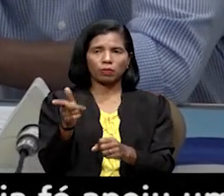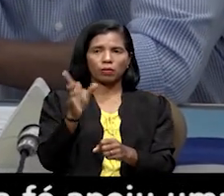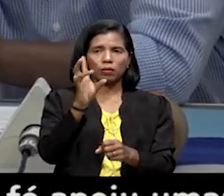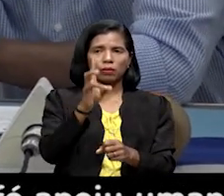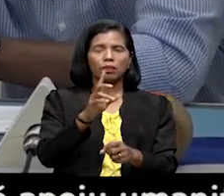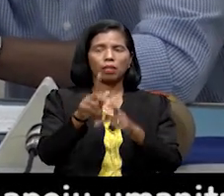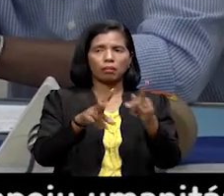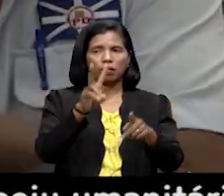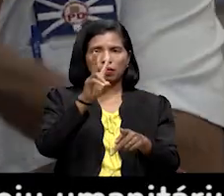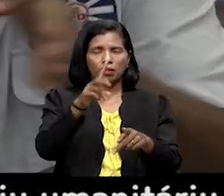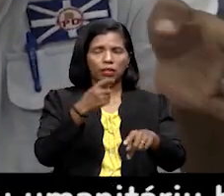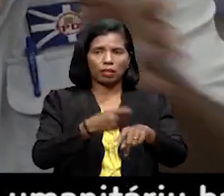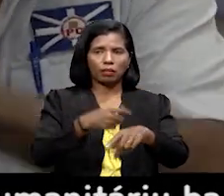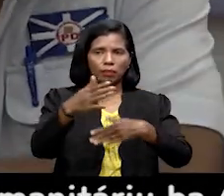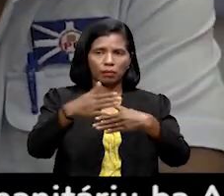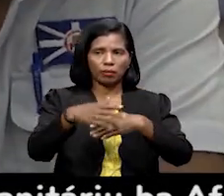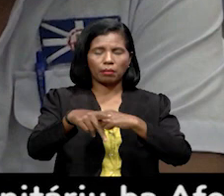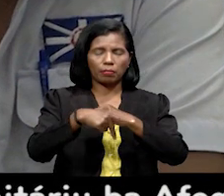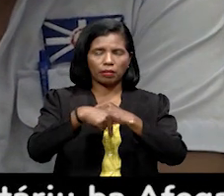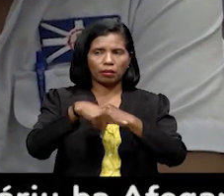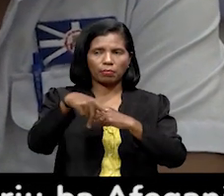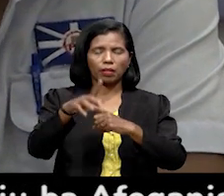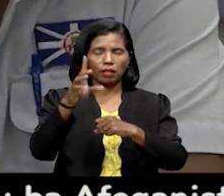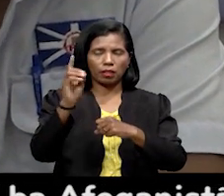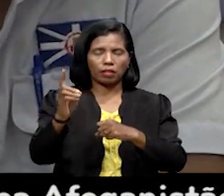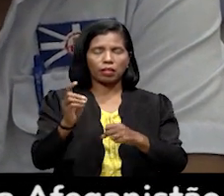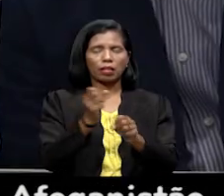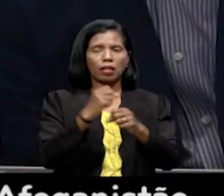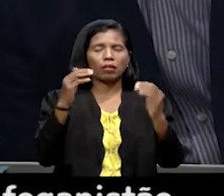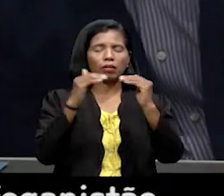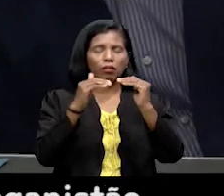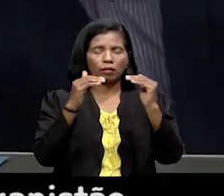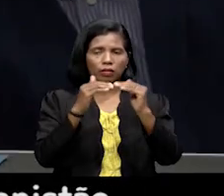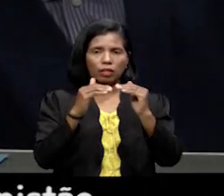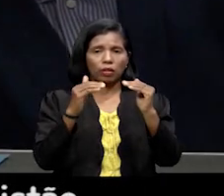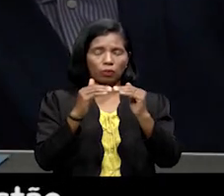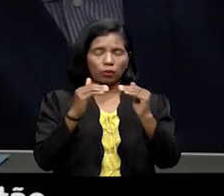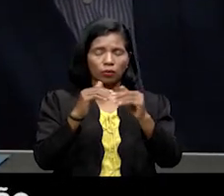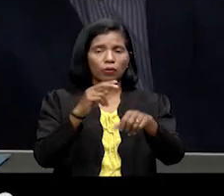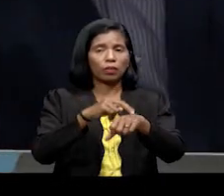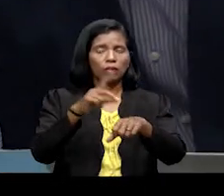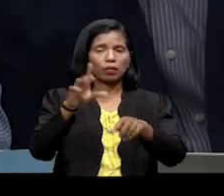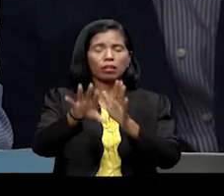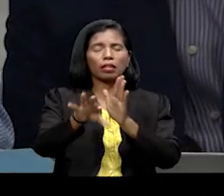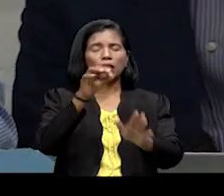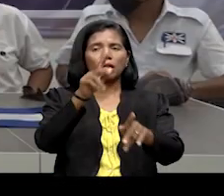INRUA HANESA IHA TEMPO BASIC PARTIDO DEMOKRATIKO SEIHILI YEMAIDAHU